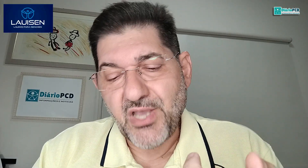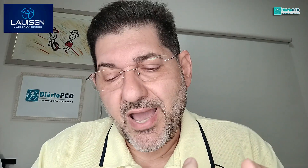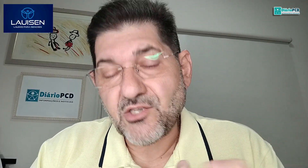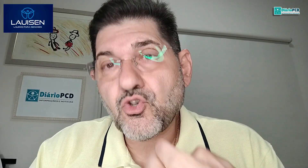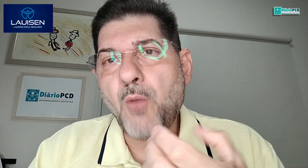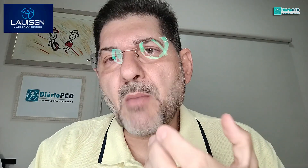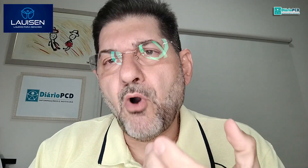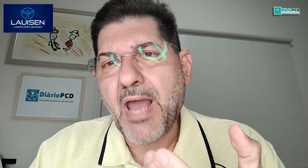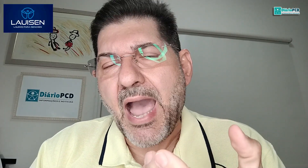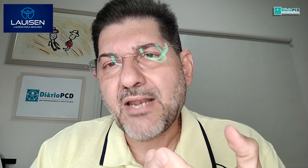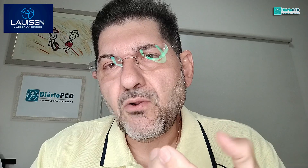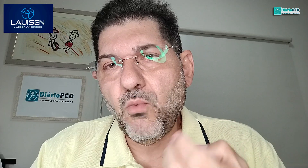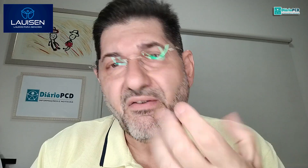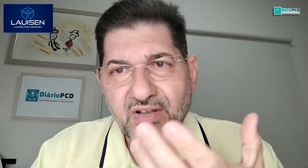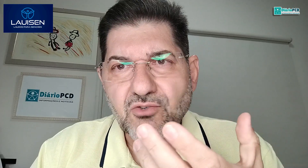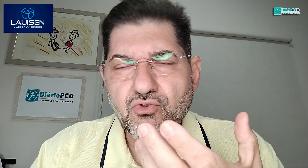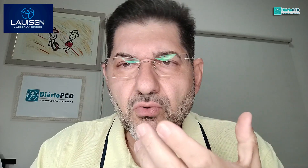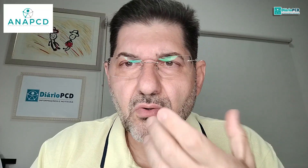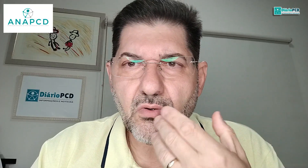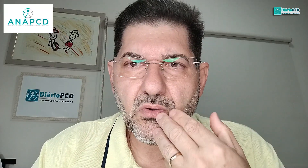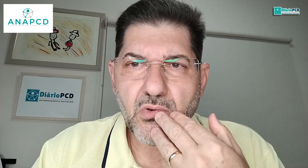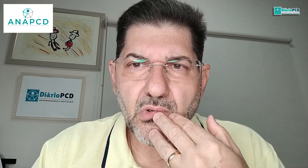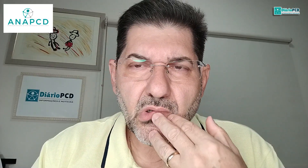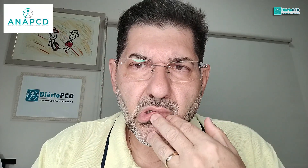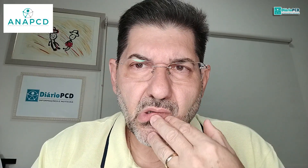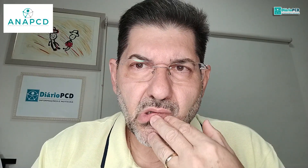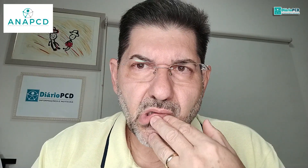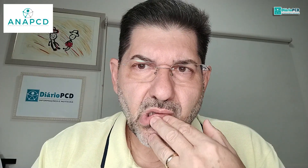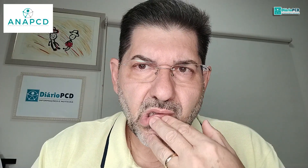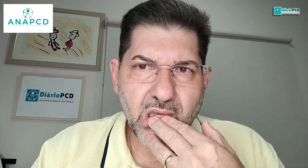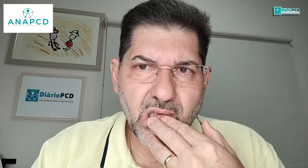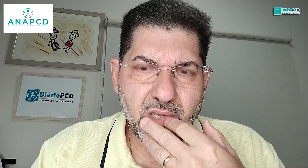redes sociais comemorar um avanço.